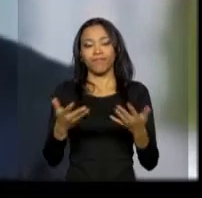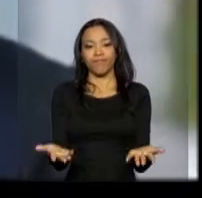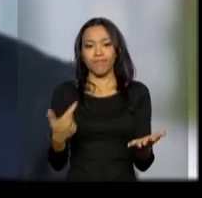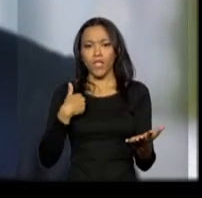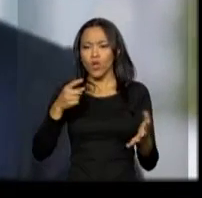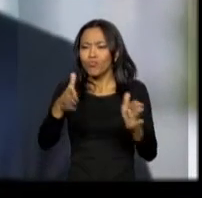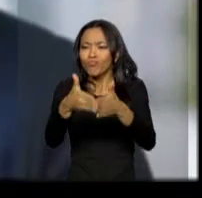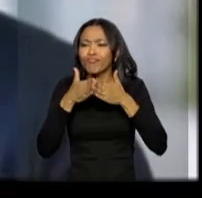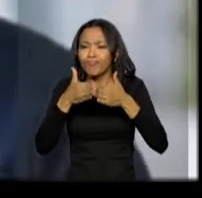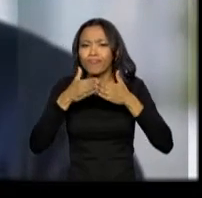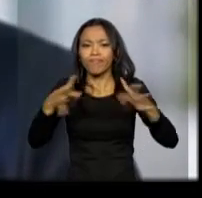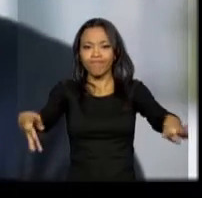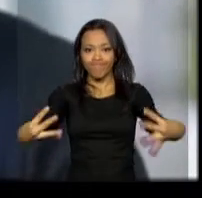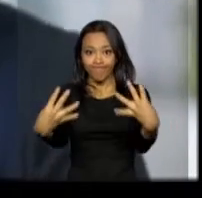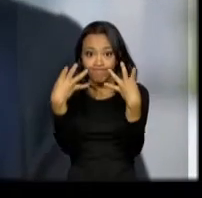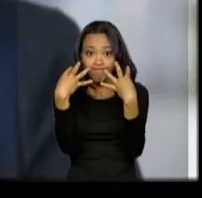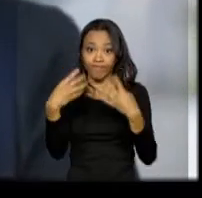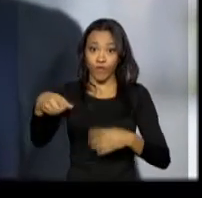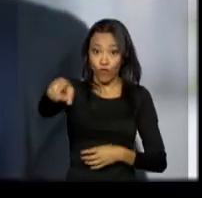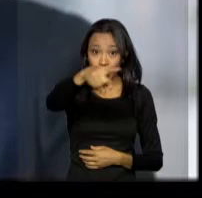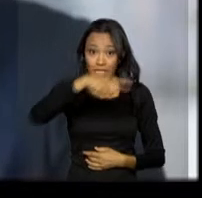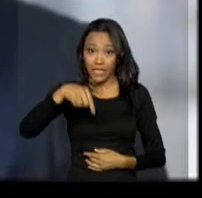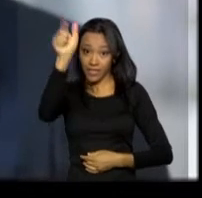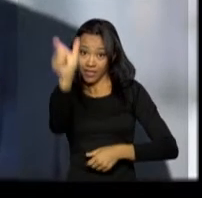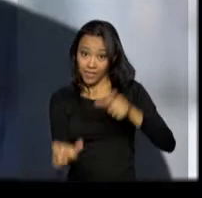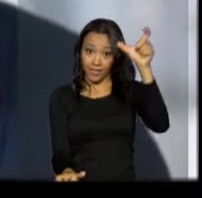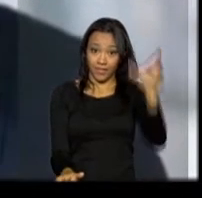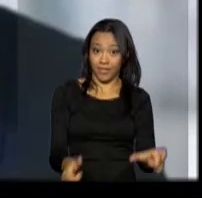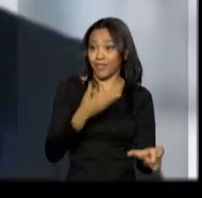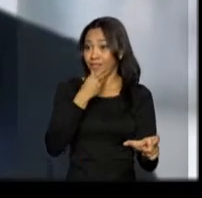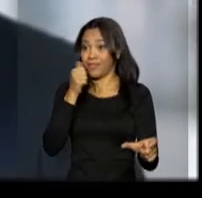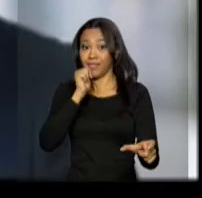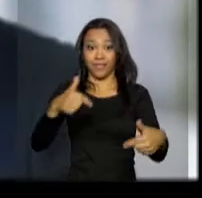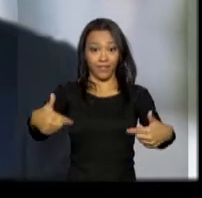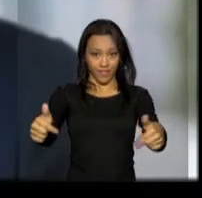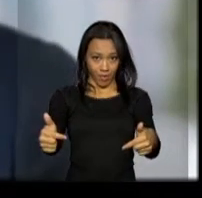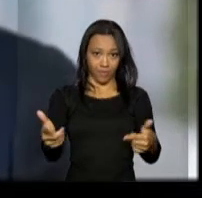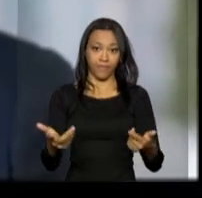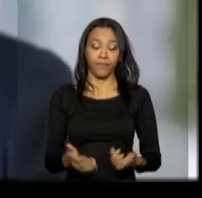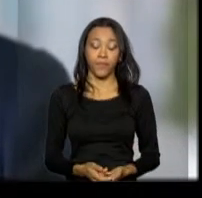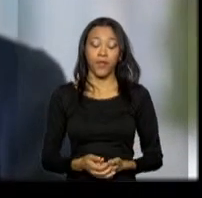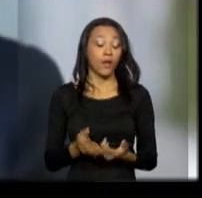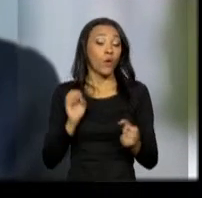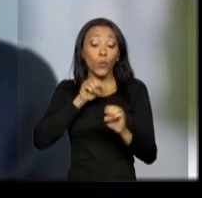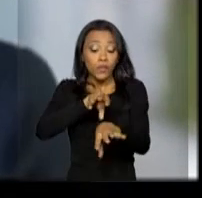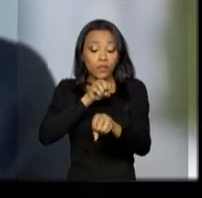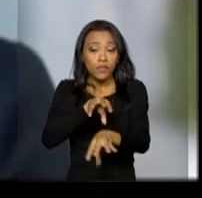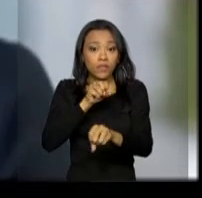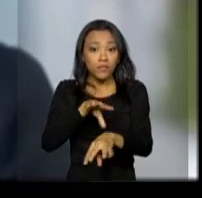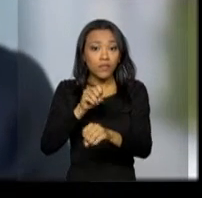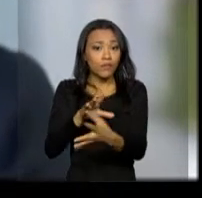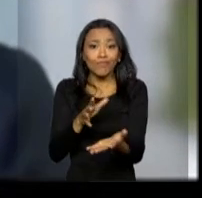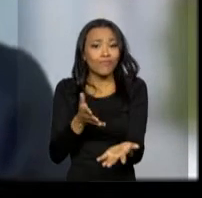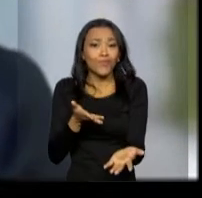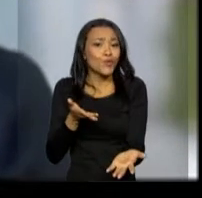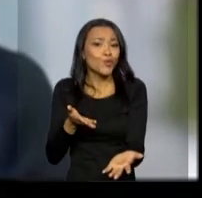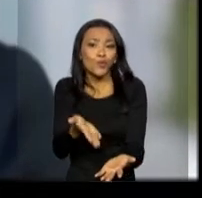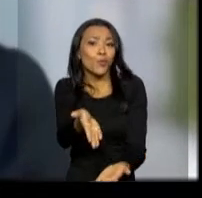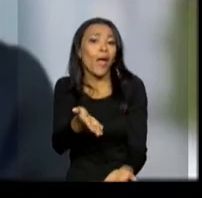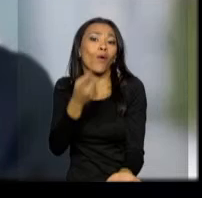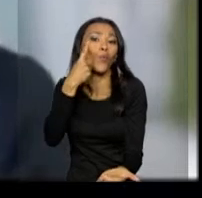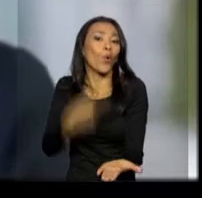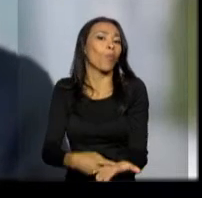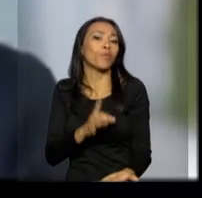um chamamento decisivo a você, trabalhador, e a você, trabalhadora. A educação não é apenas um dever